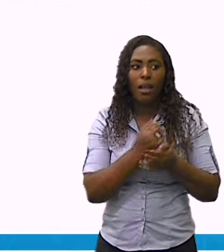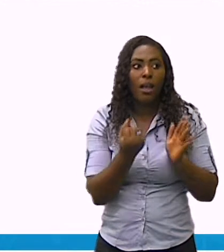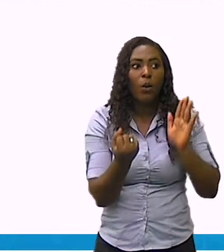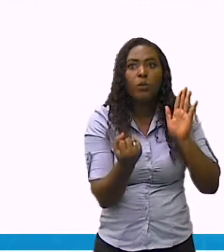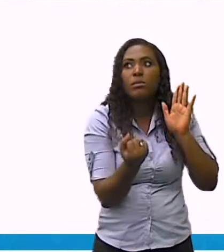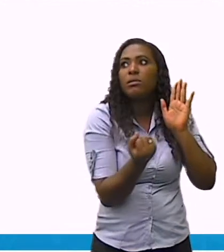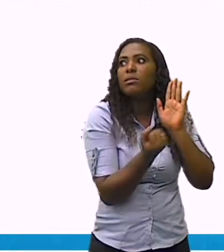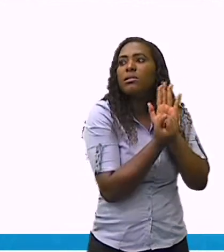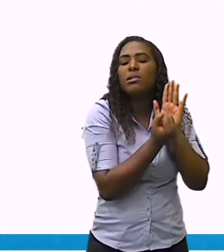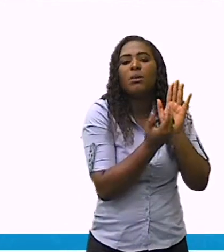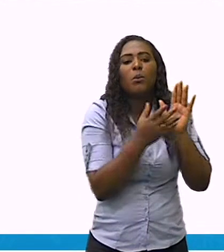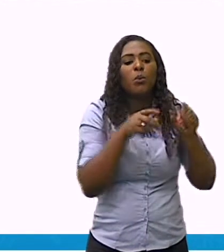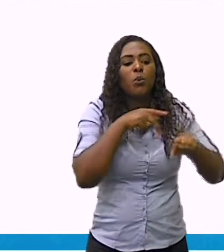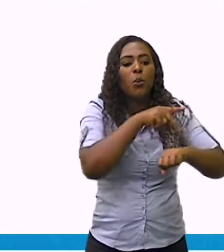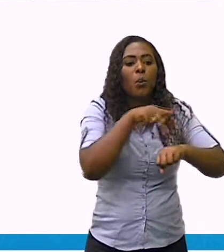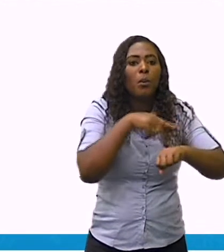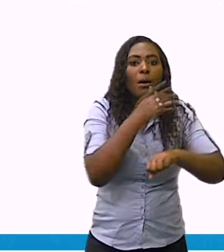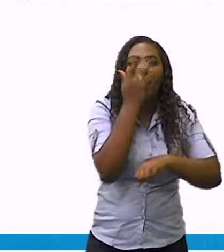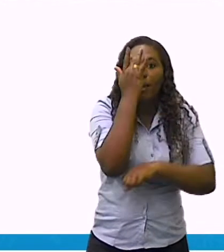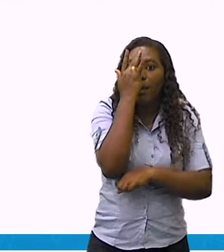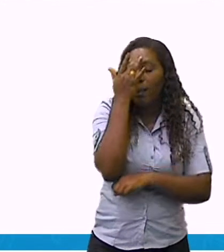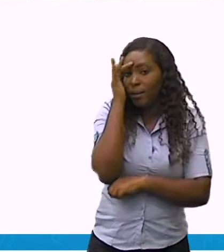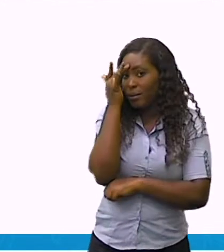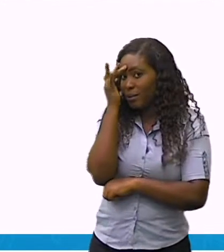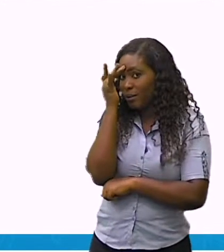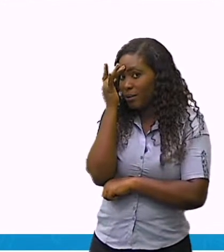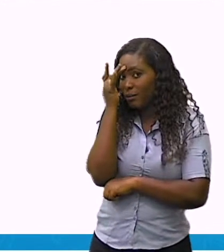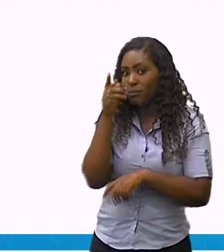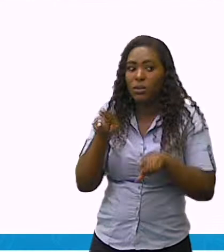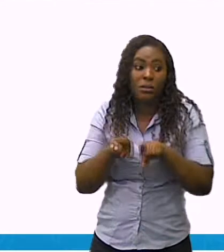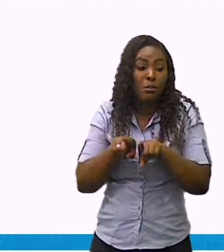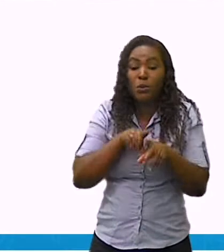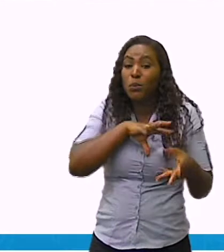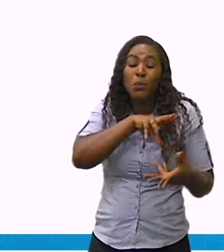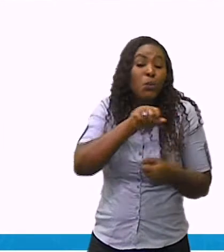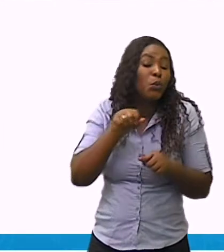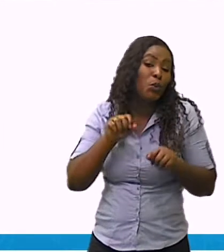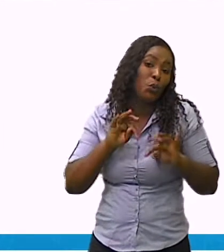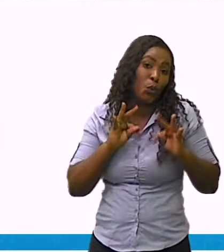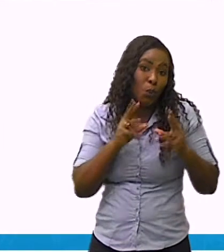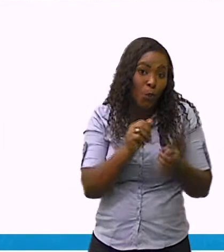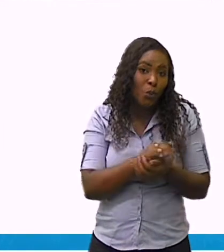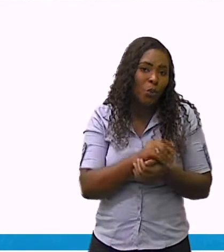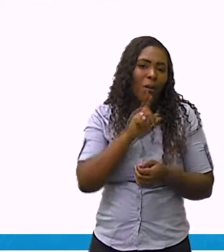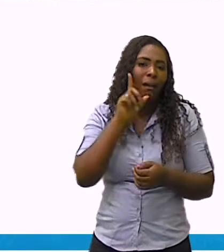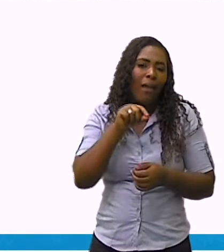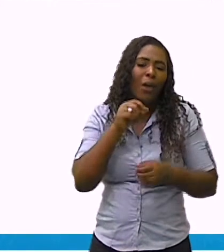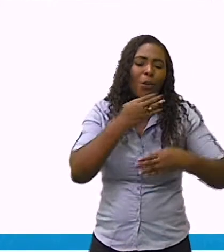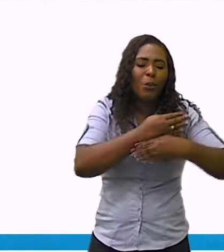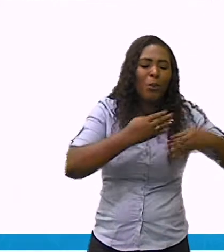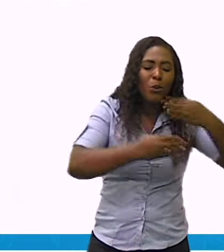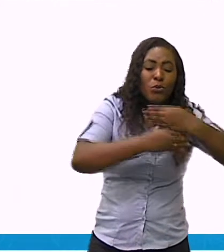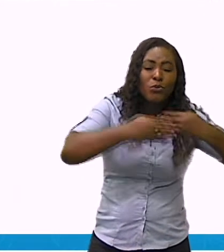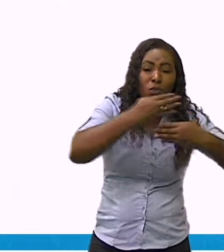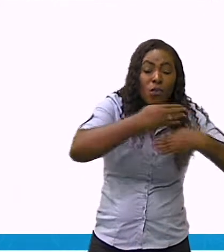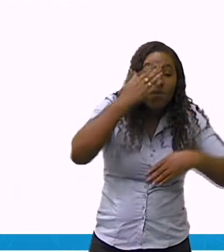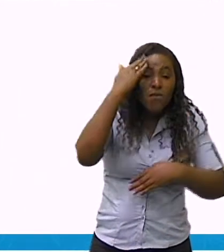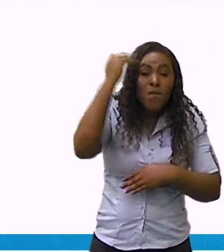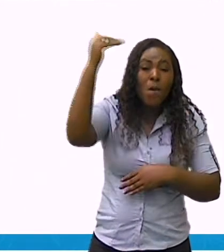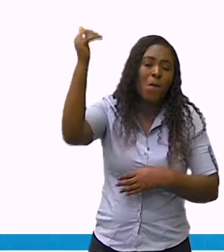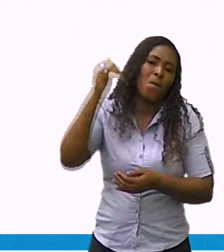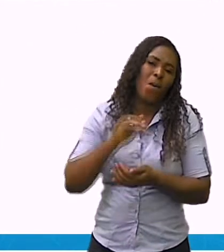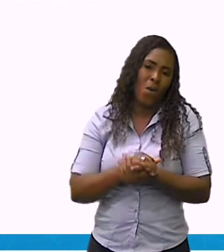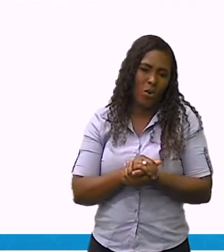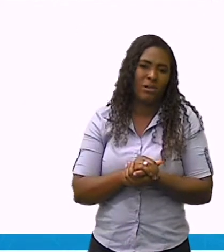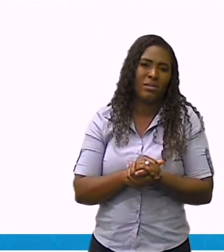da Índia e também do mundo, o Taj Mahal. E por fim, na foto de número 4,